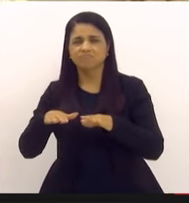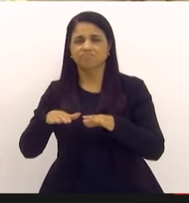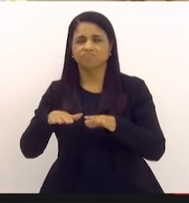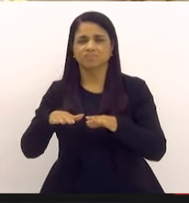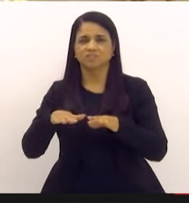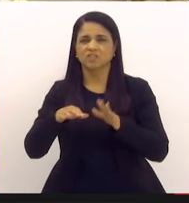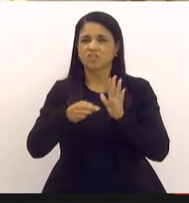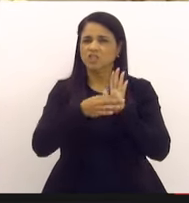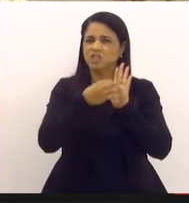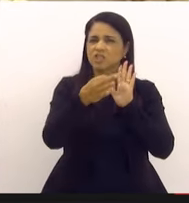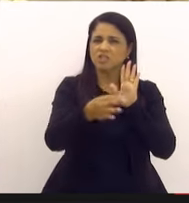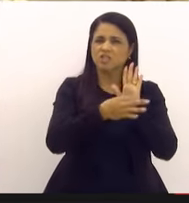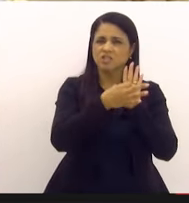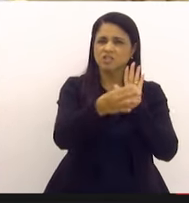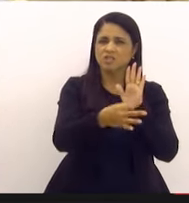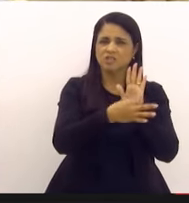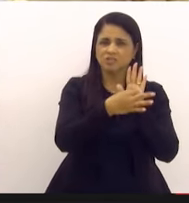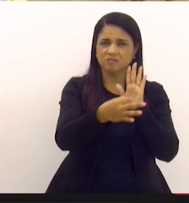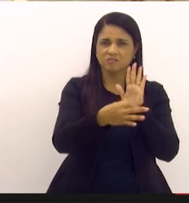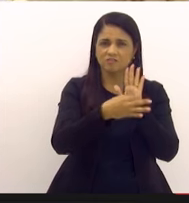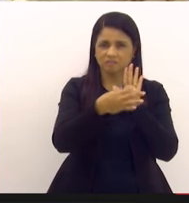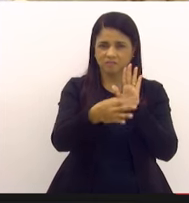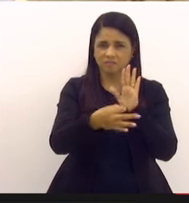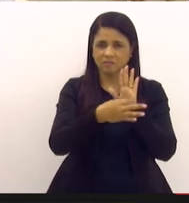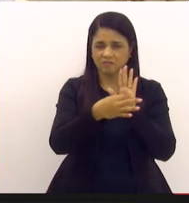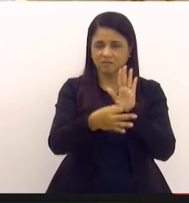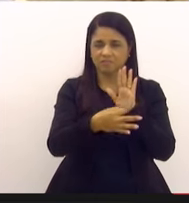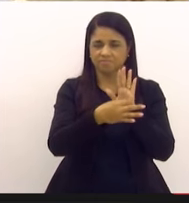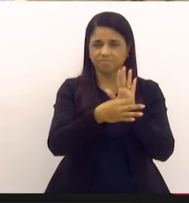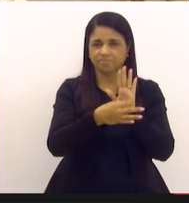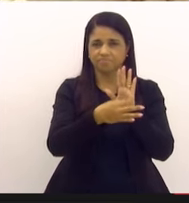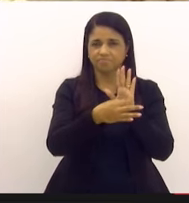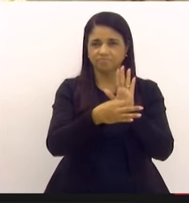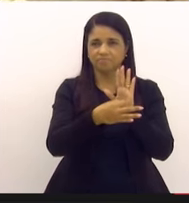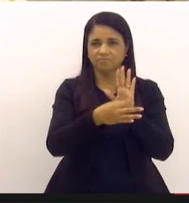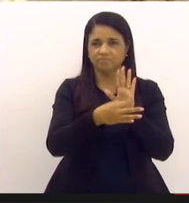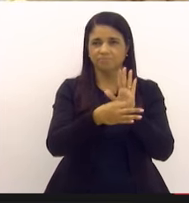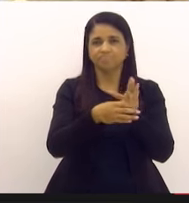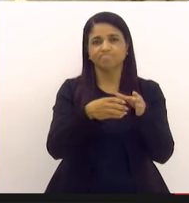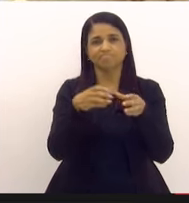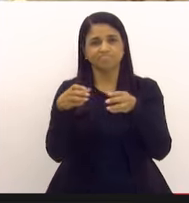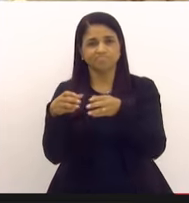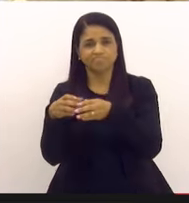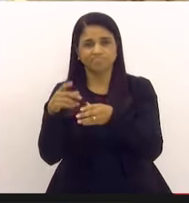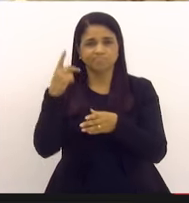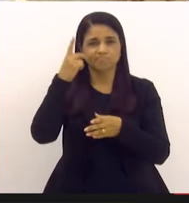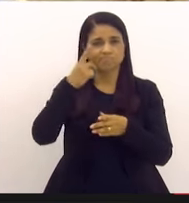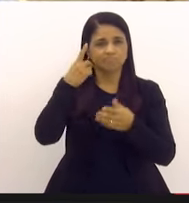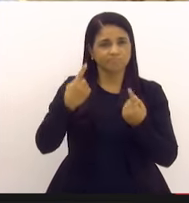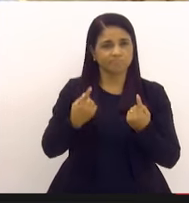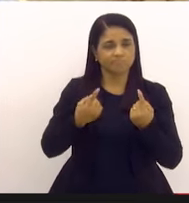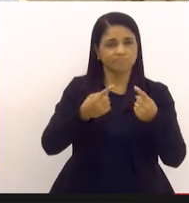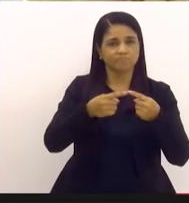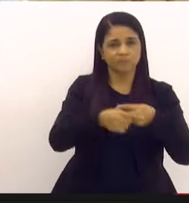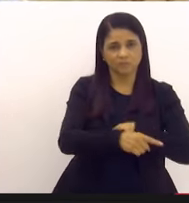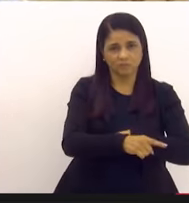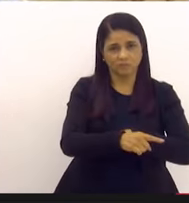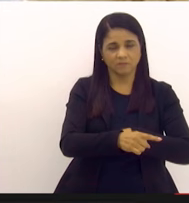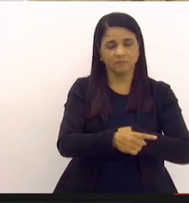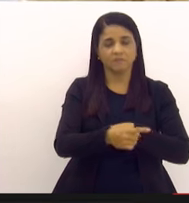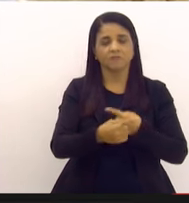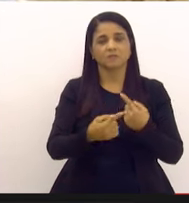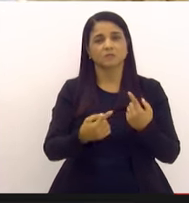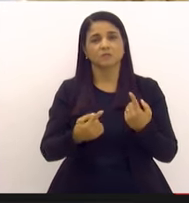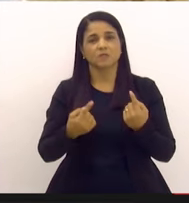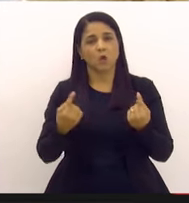de crítica por parte daqueles que fazem política contrária ao governo do Estado, eu